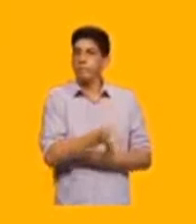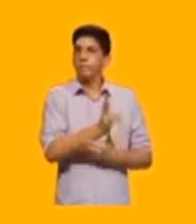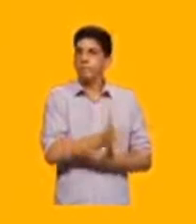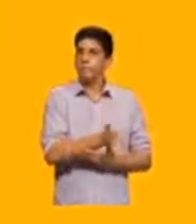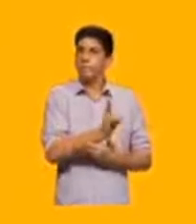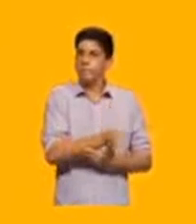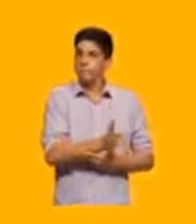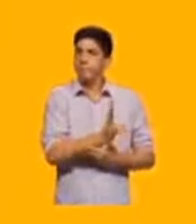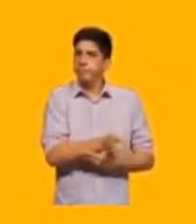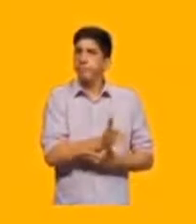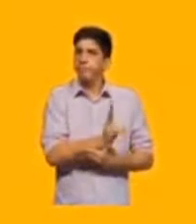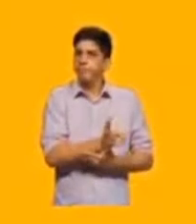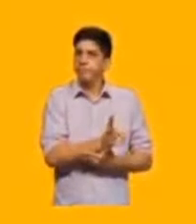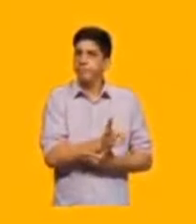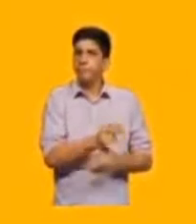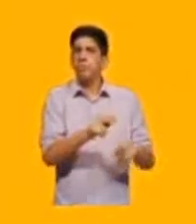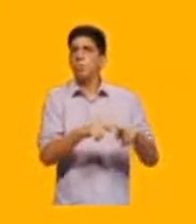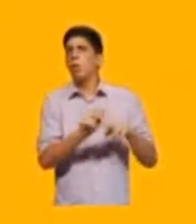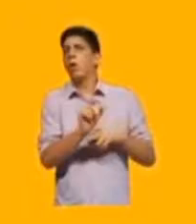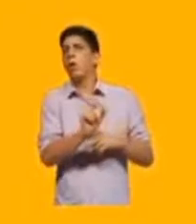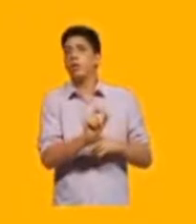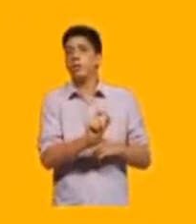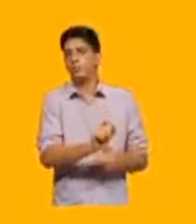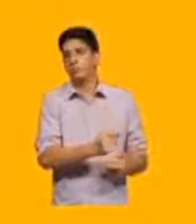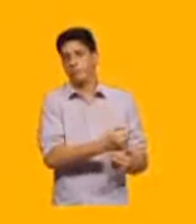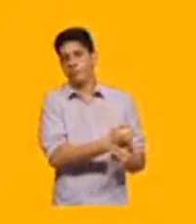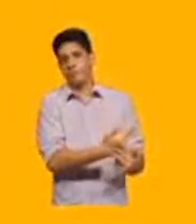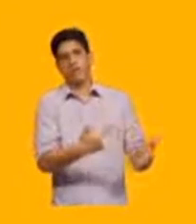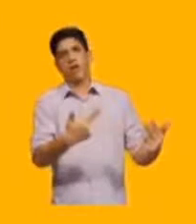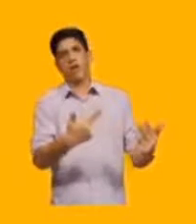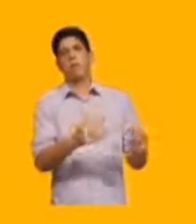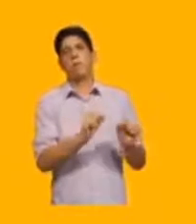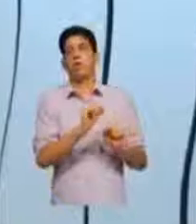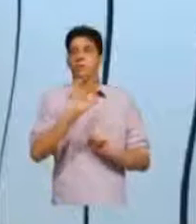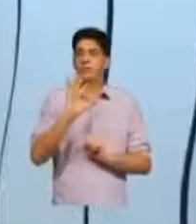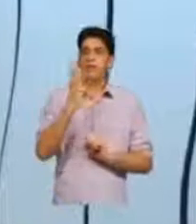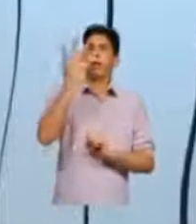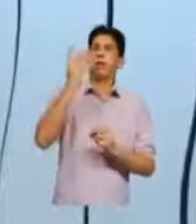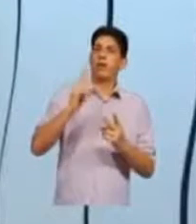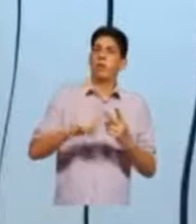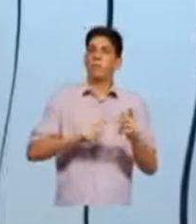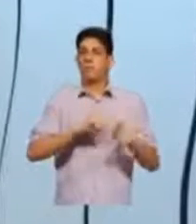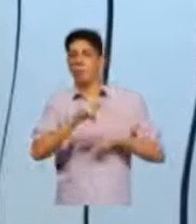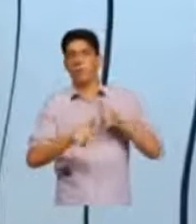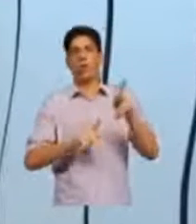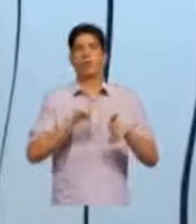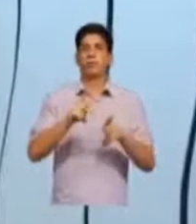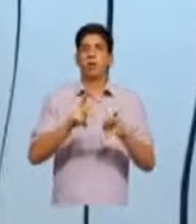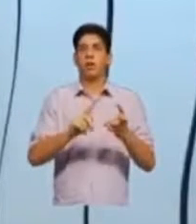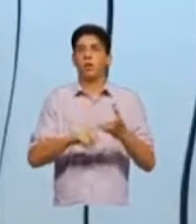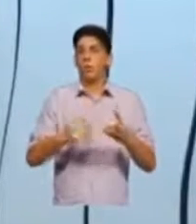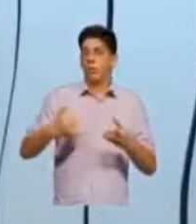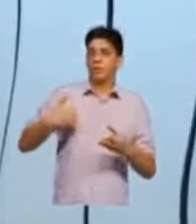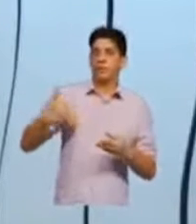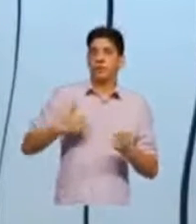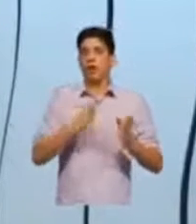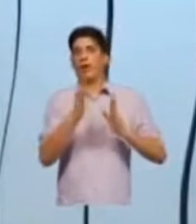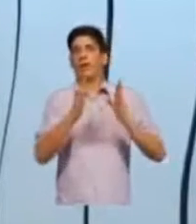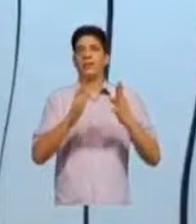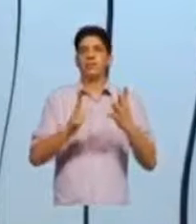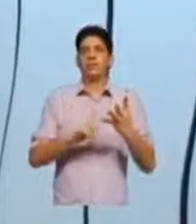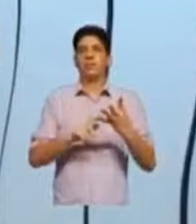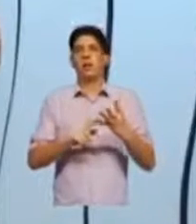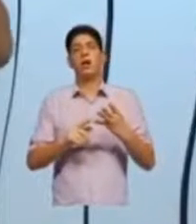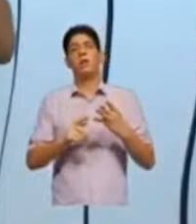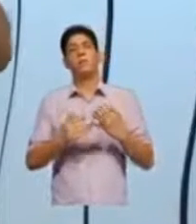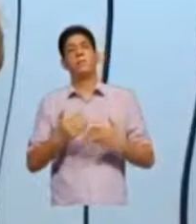constantemente. Devido a quais fatores? Diversos. Pode ser clima, população, faixa etária, hábitos de